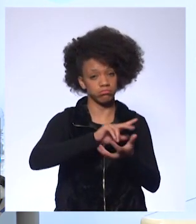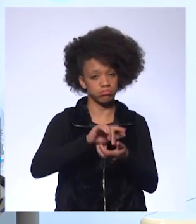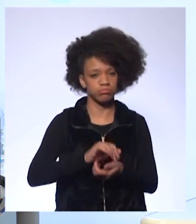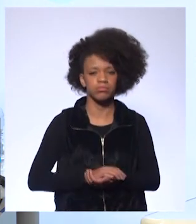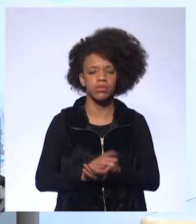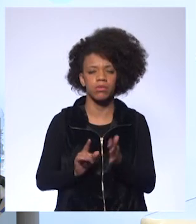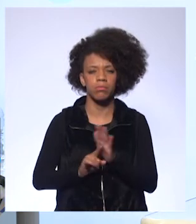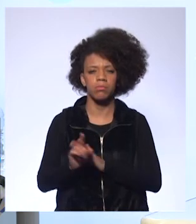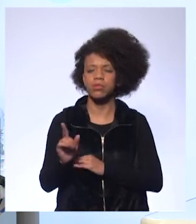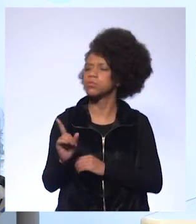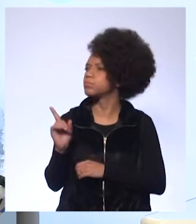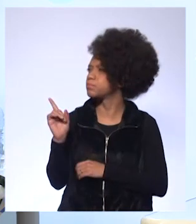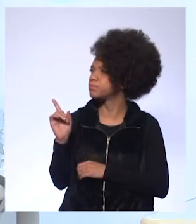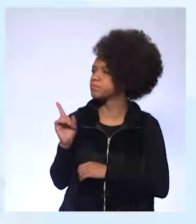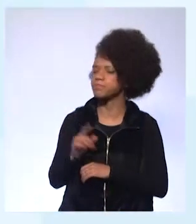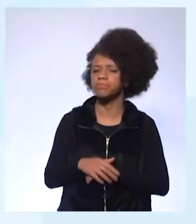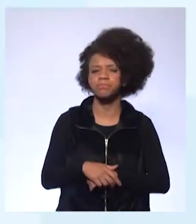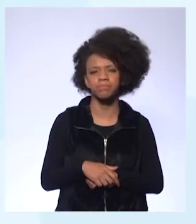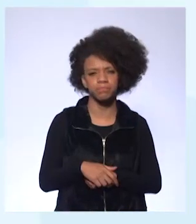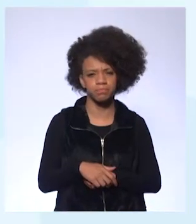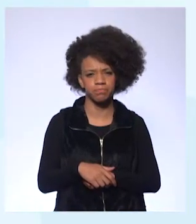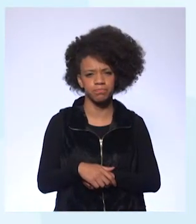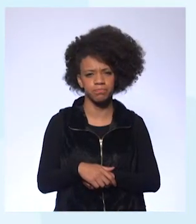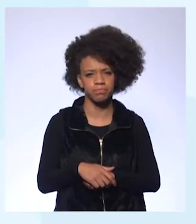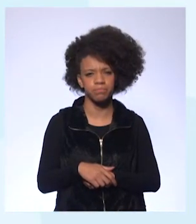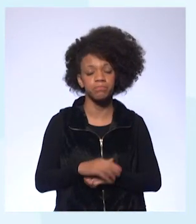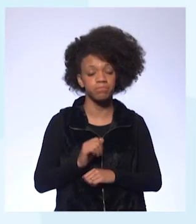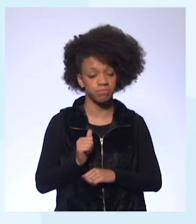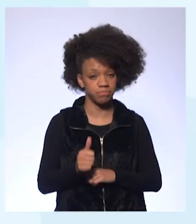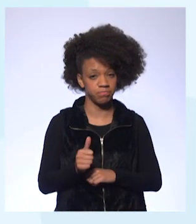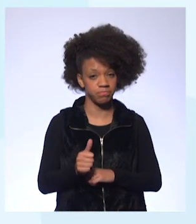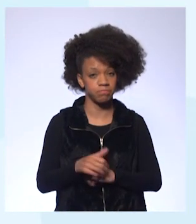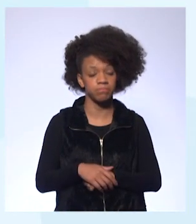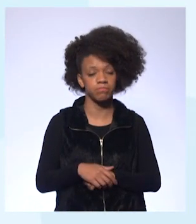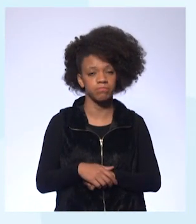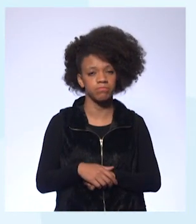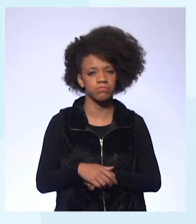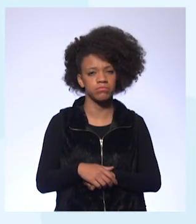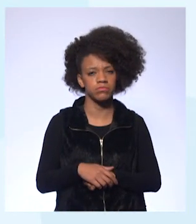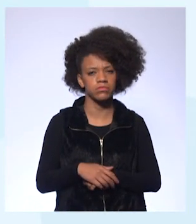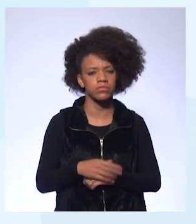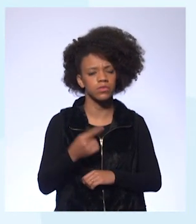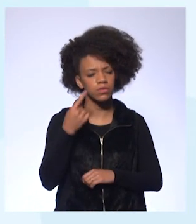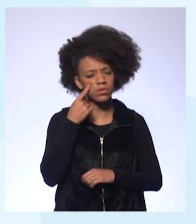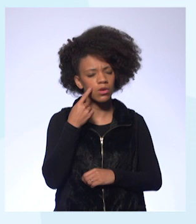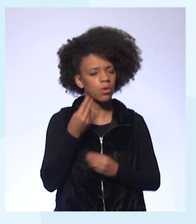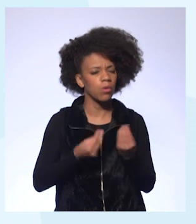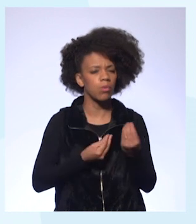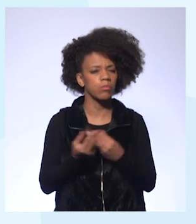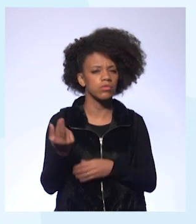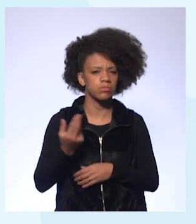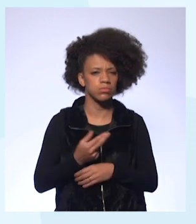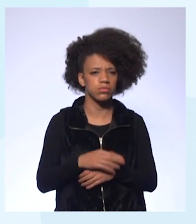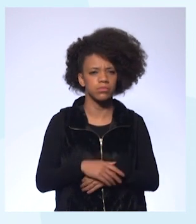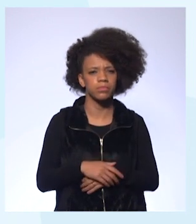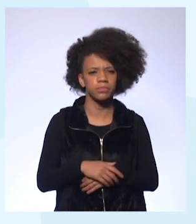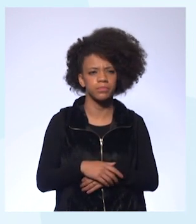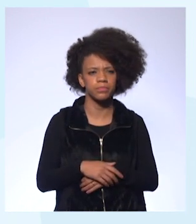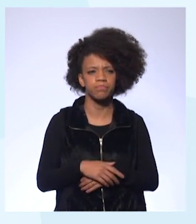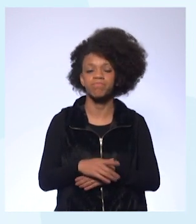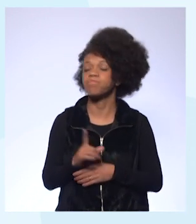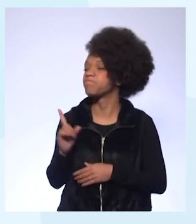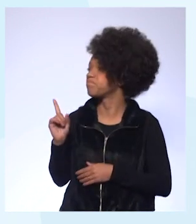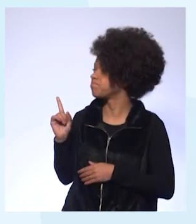deixar a pergunta na tela Bom vamos lá isso E aí vamos ver aí como é que vocês poderiam ter respondido Olha só